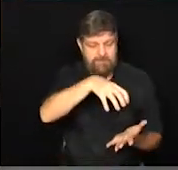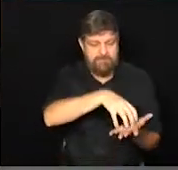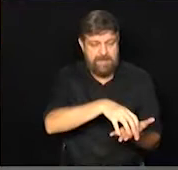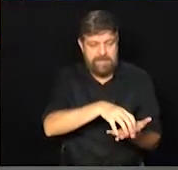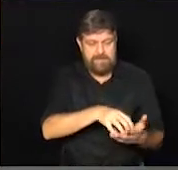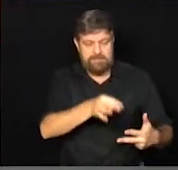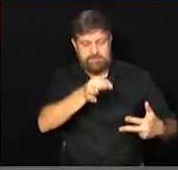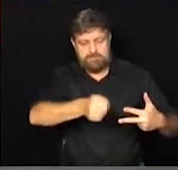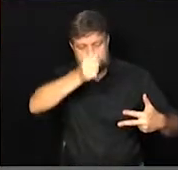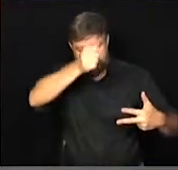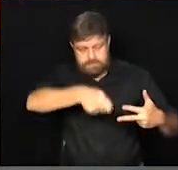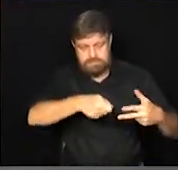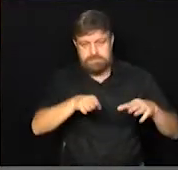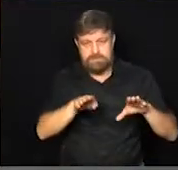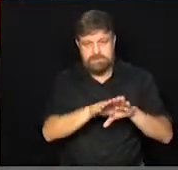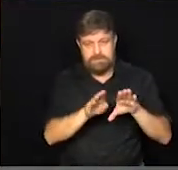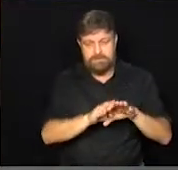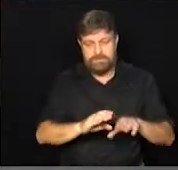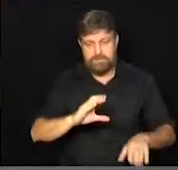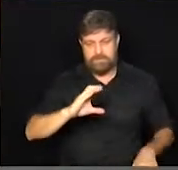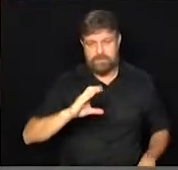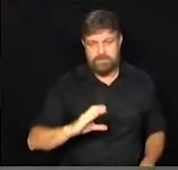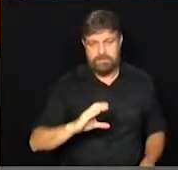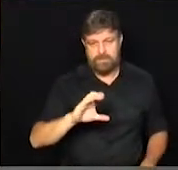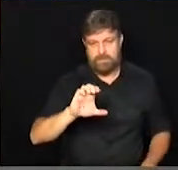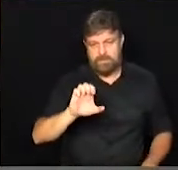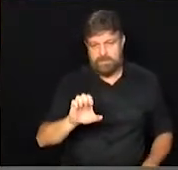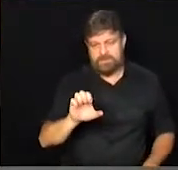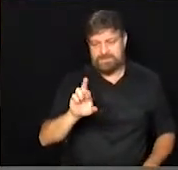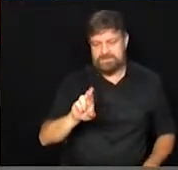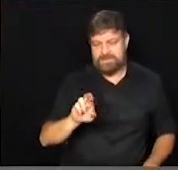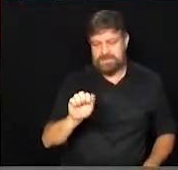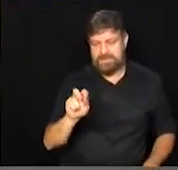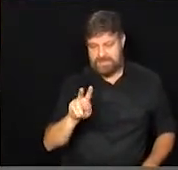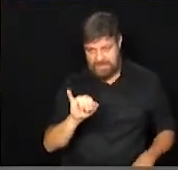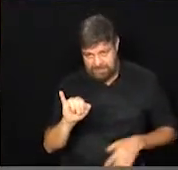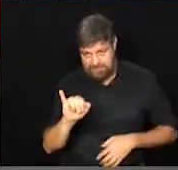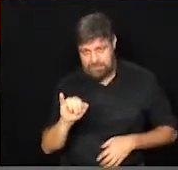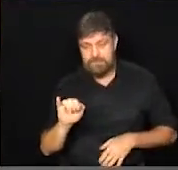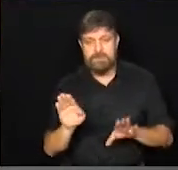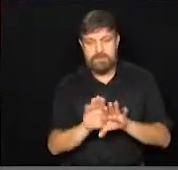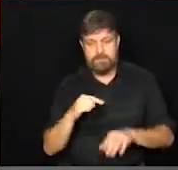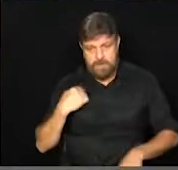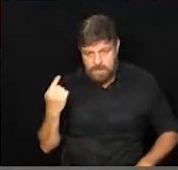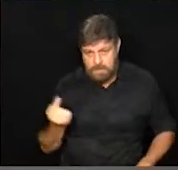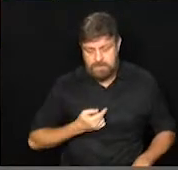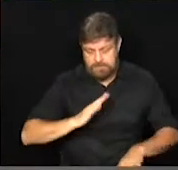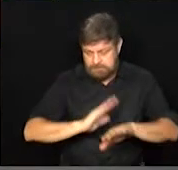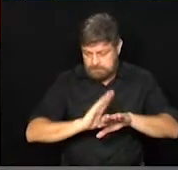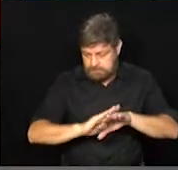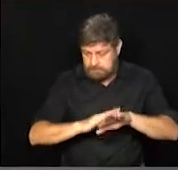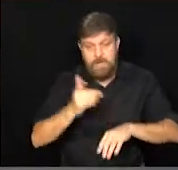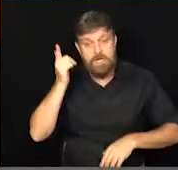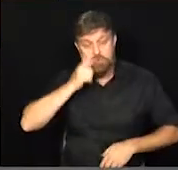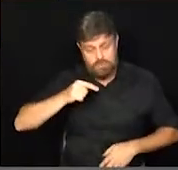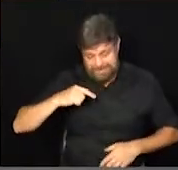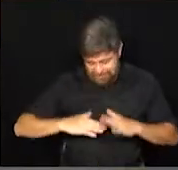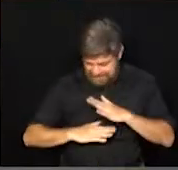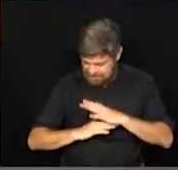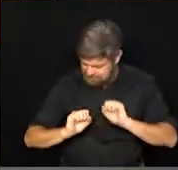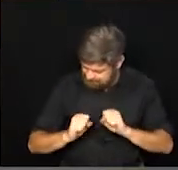SERAV, porque foi a partir da atuação da Comissão da Mulher que nós conseguimos a implementação desses serviços.